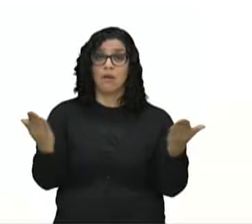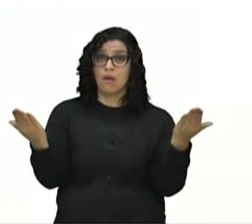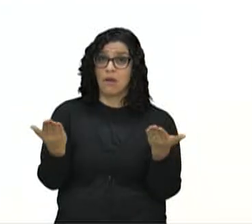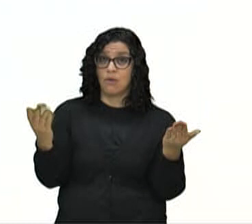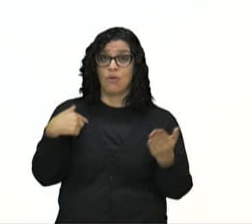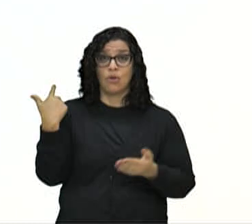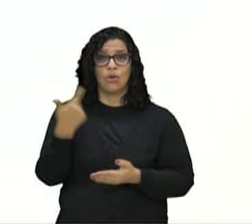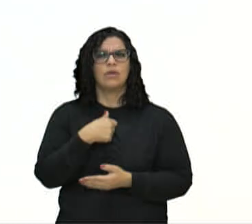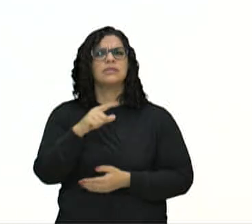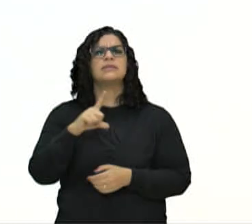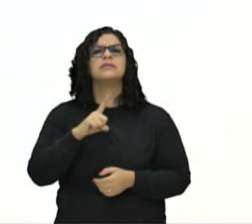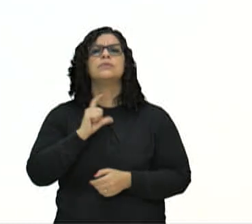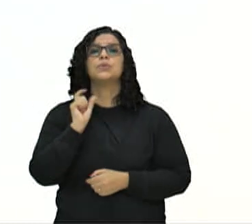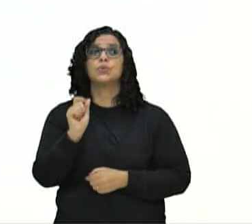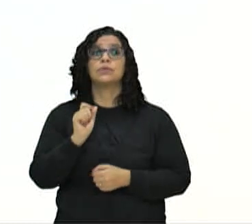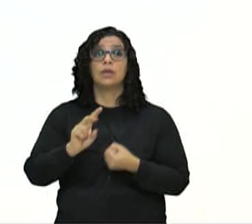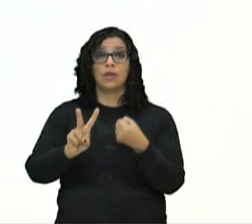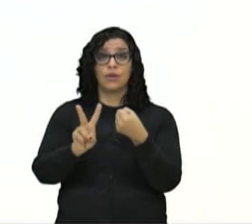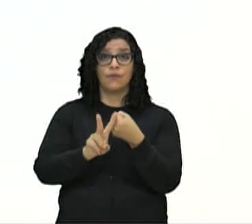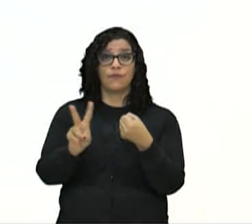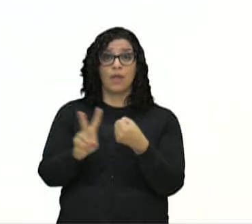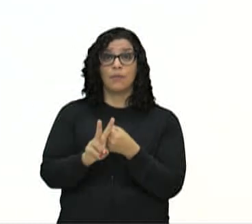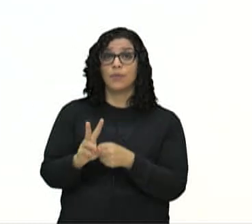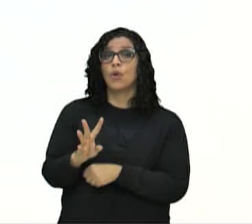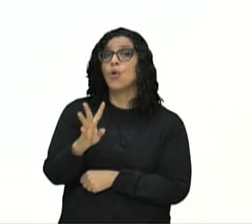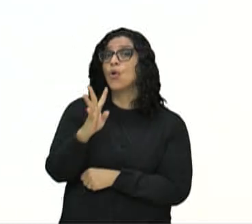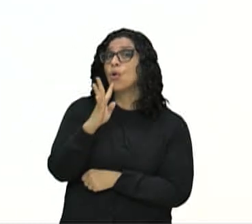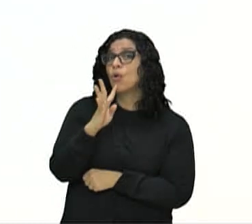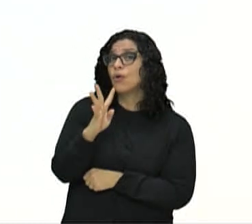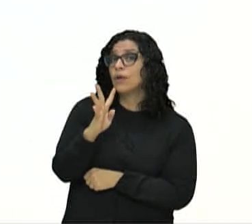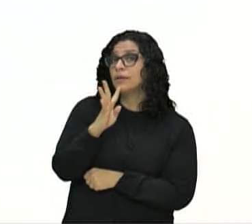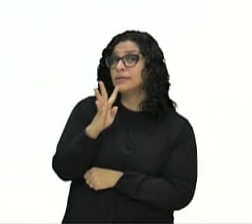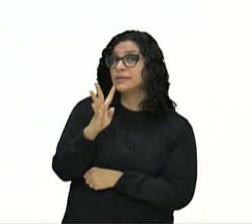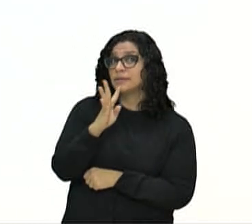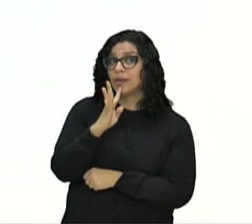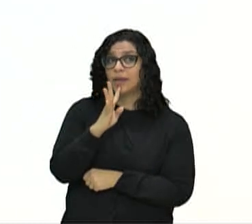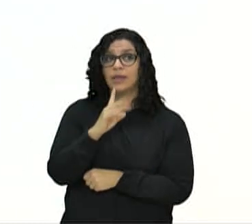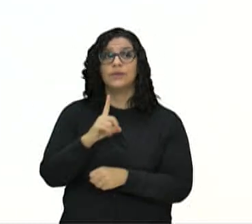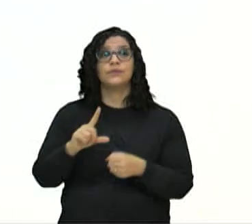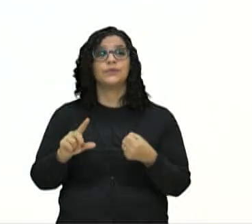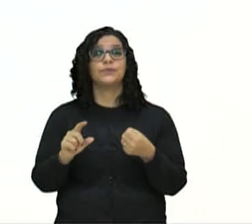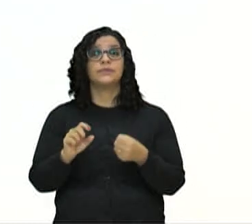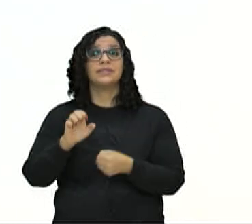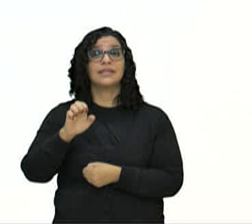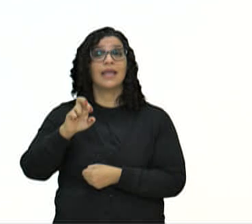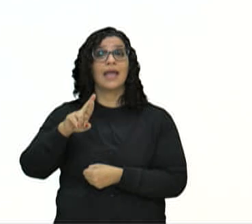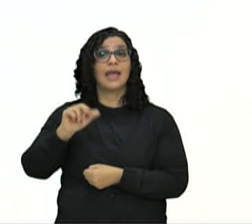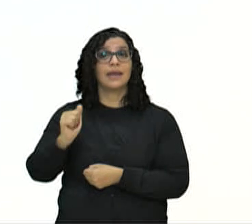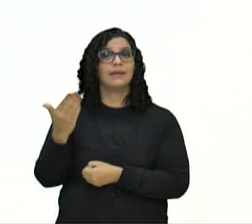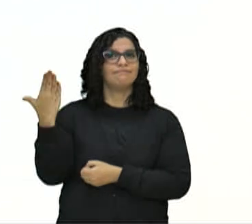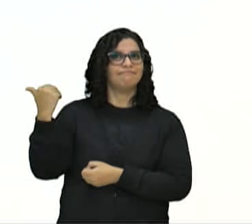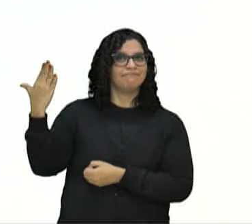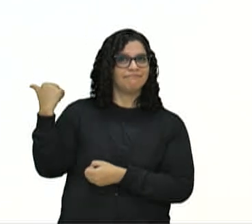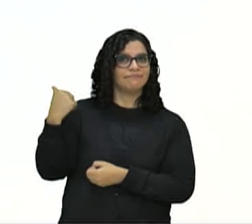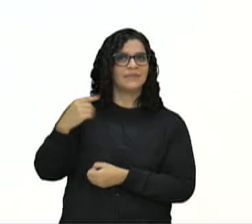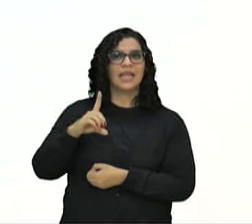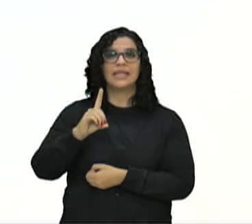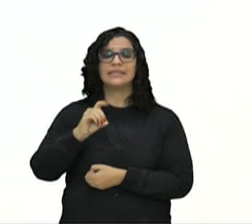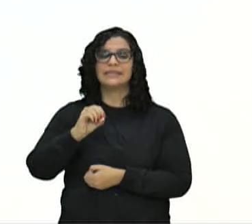Então, nós temos ali o verbo conhecendo, nós temos o verbo era,